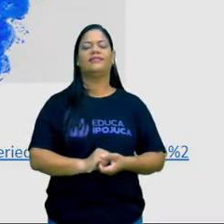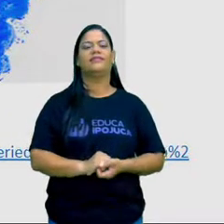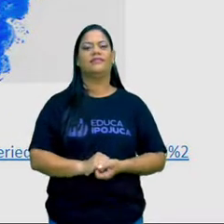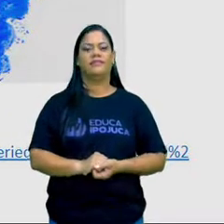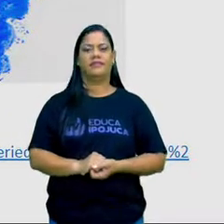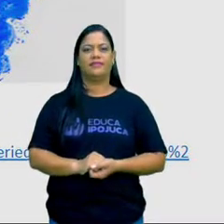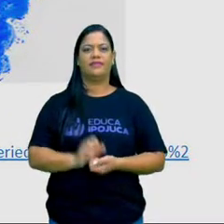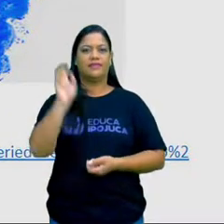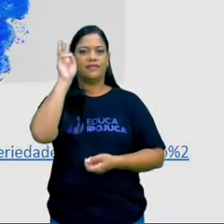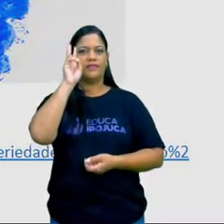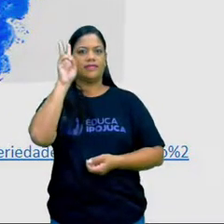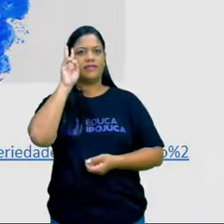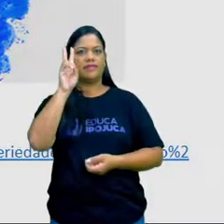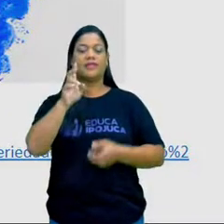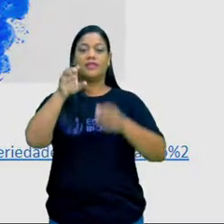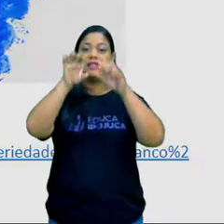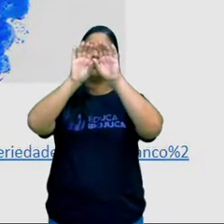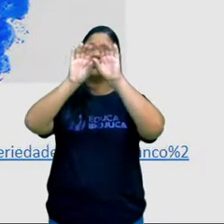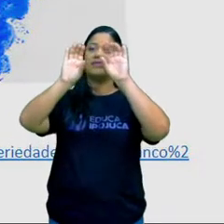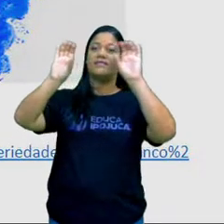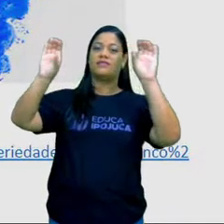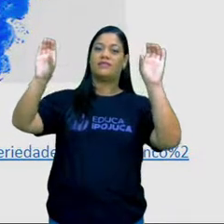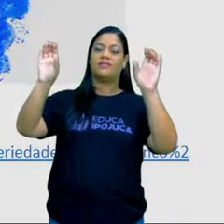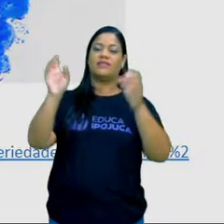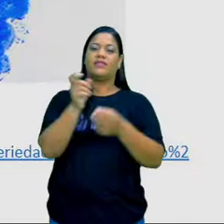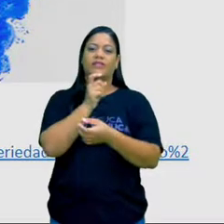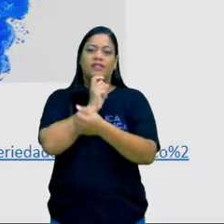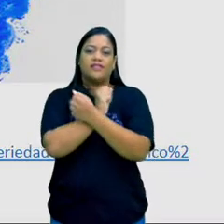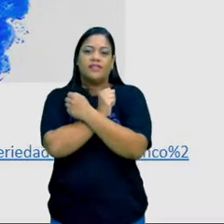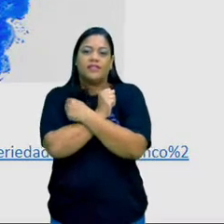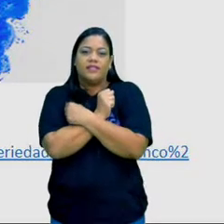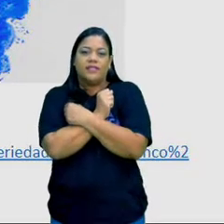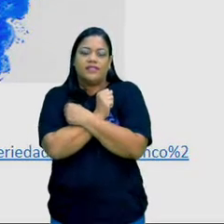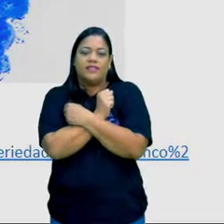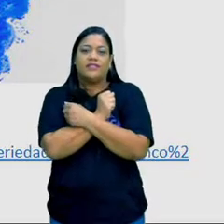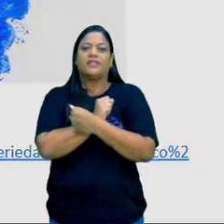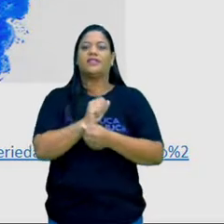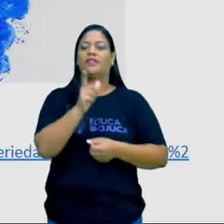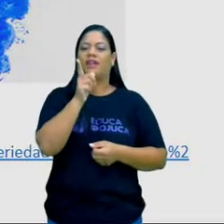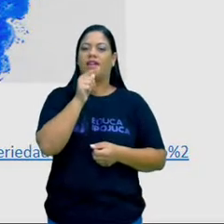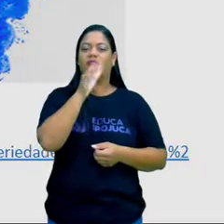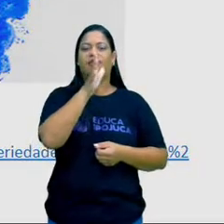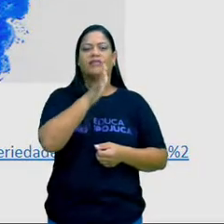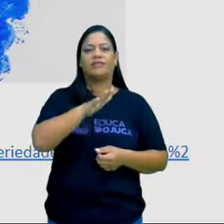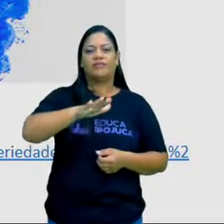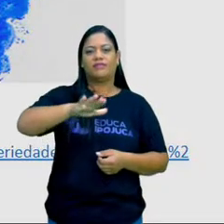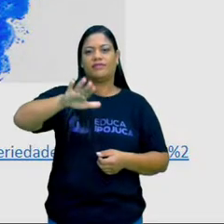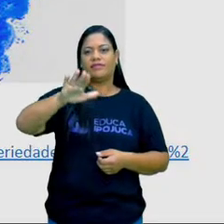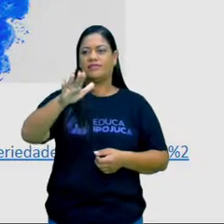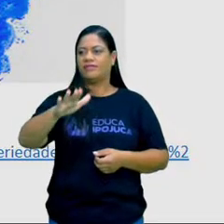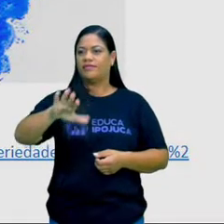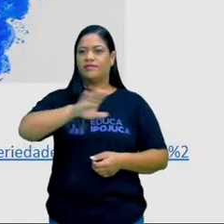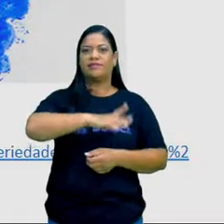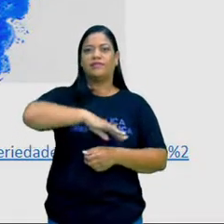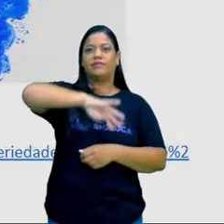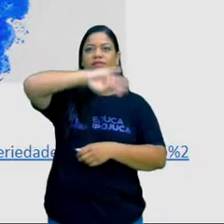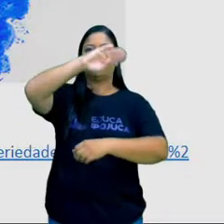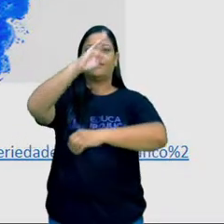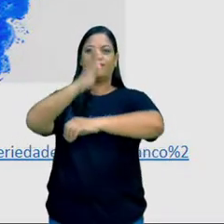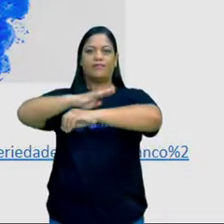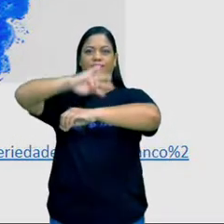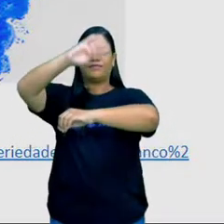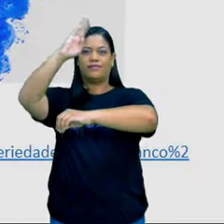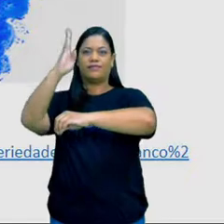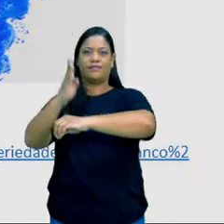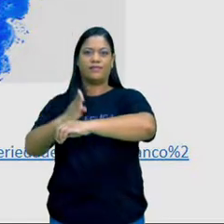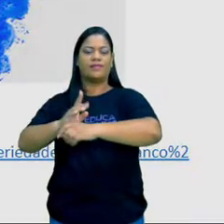azul, a gente lembra logo do céu, do frio, gelo, águas tranquilas, montanhas, né? E a gente